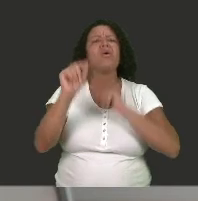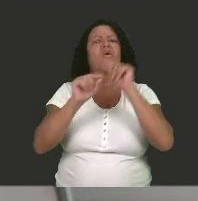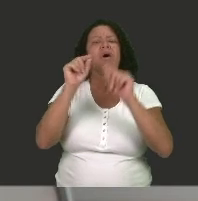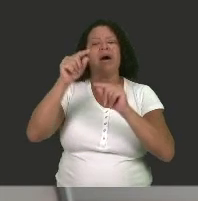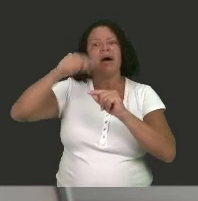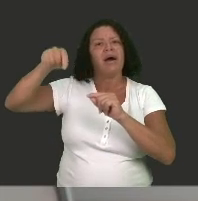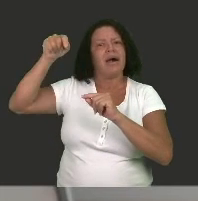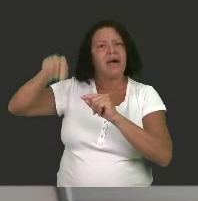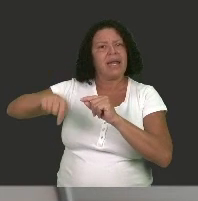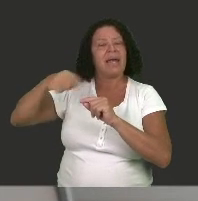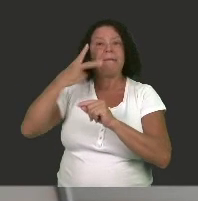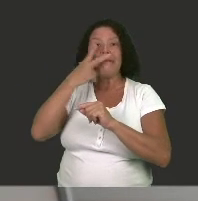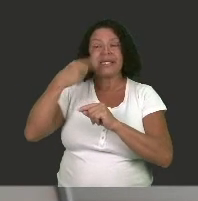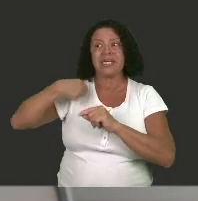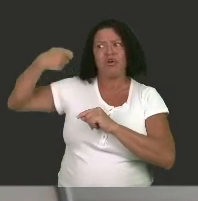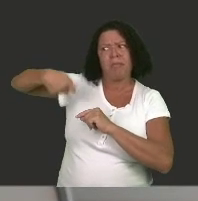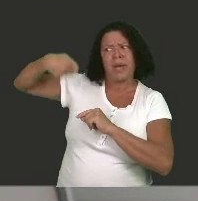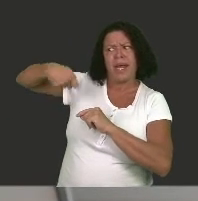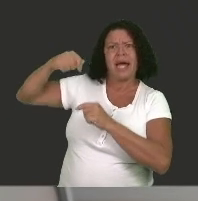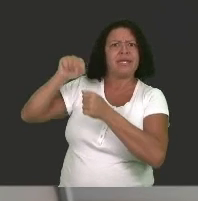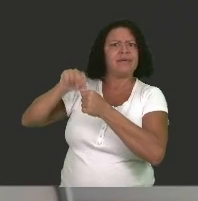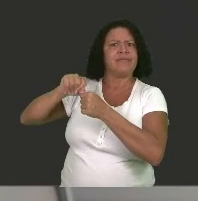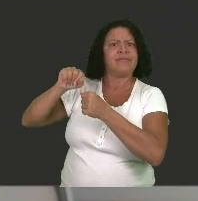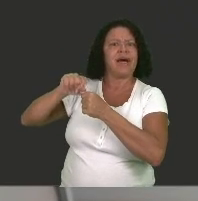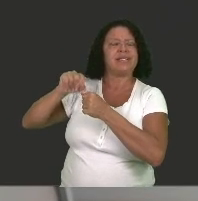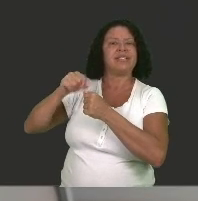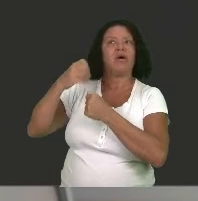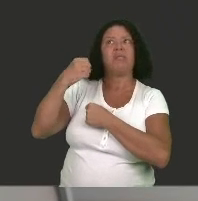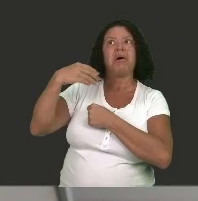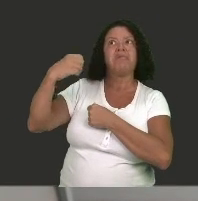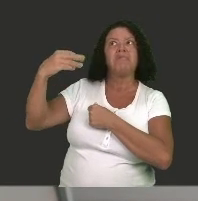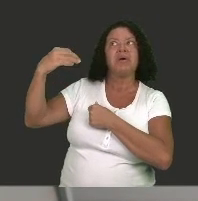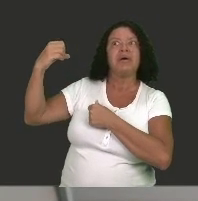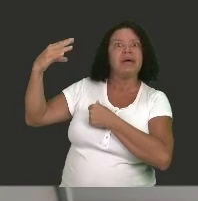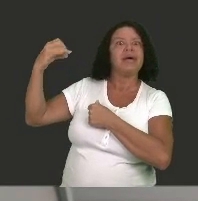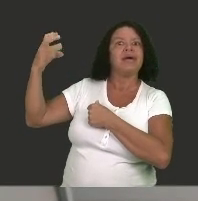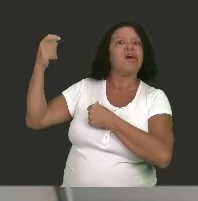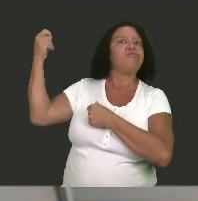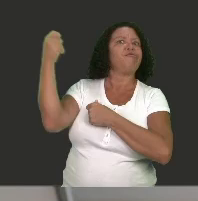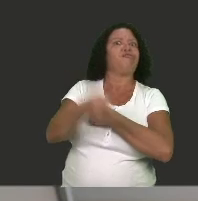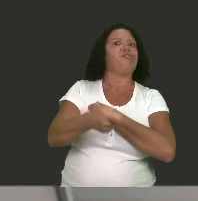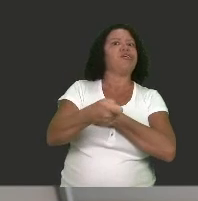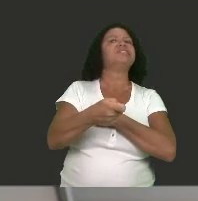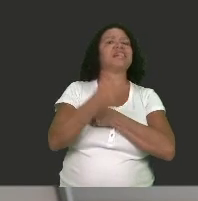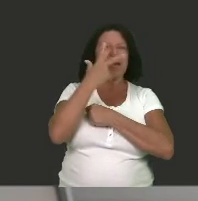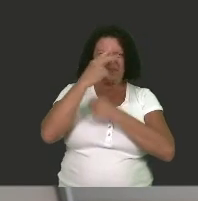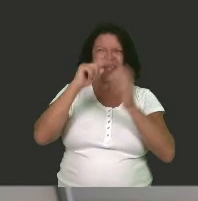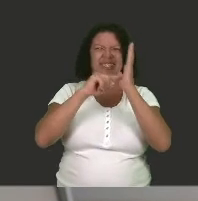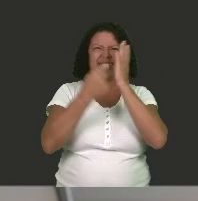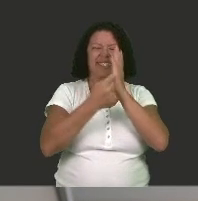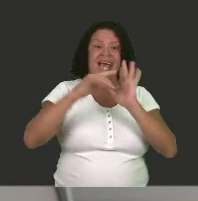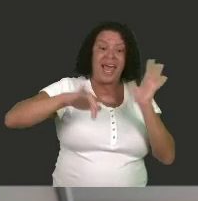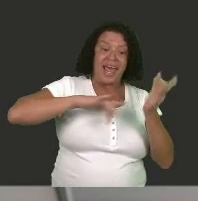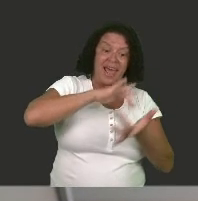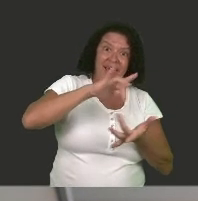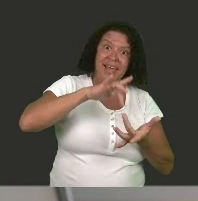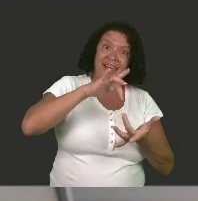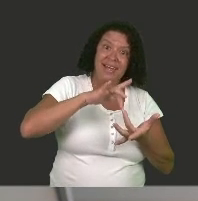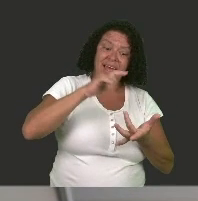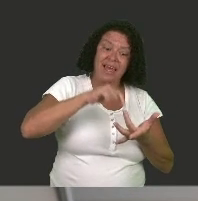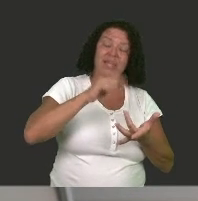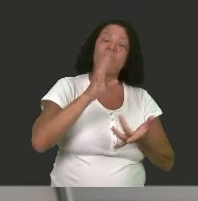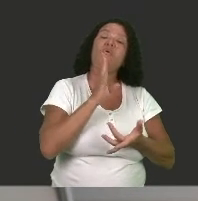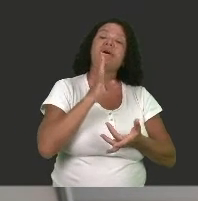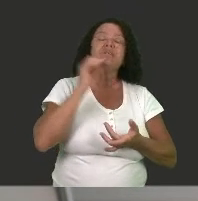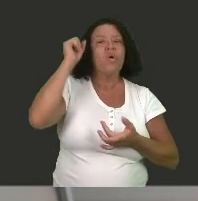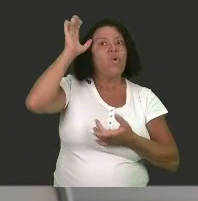ali sendo obrigados a fazer uma viagem forçada de reforma íntima, né? De